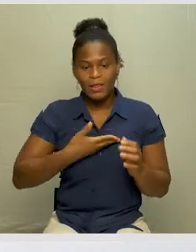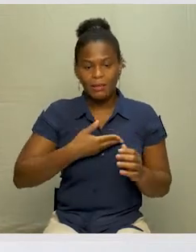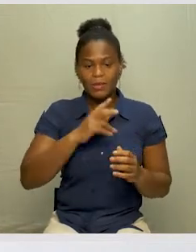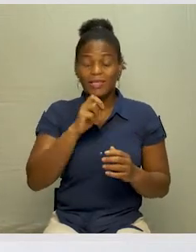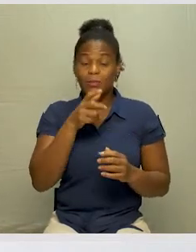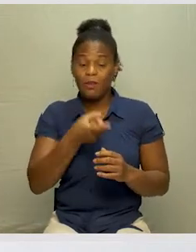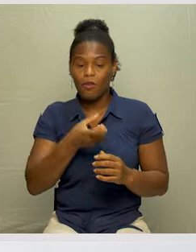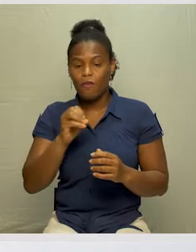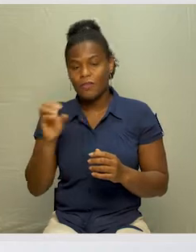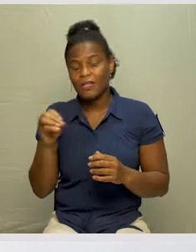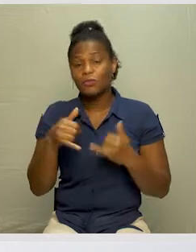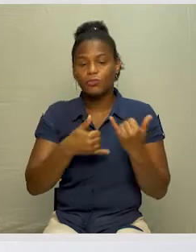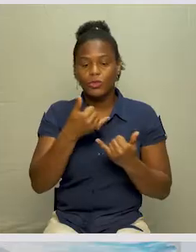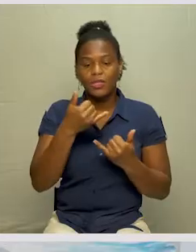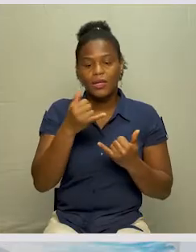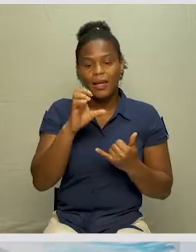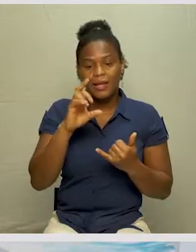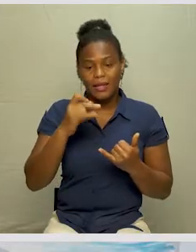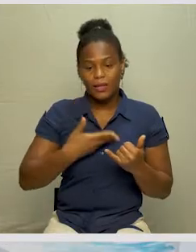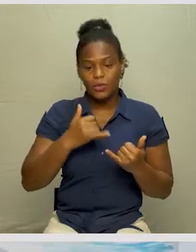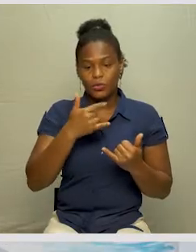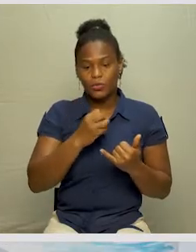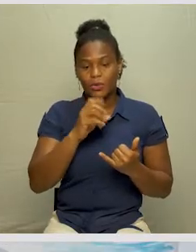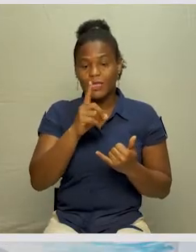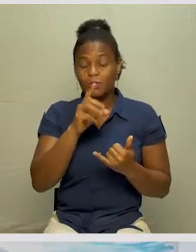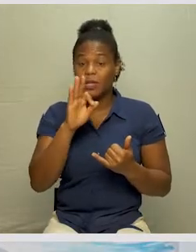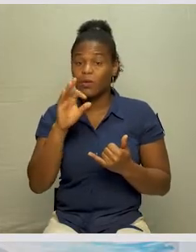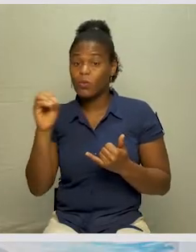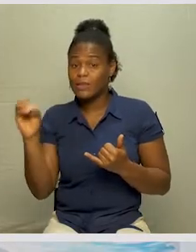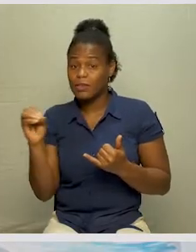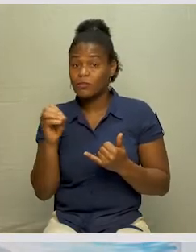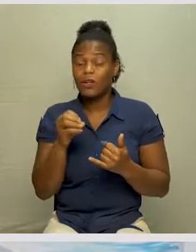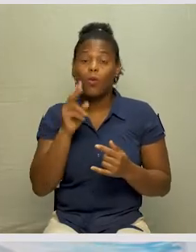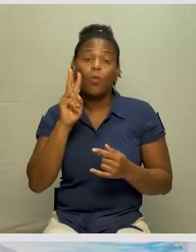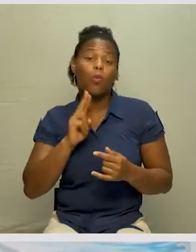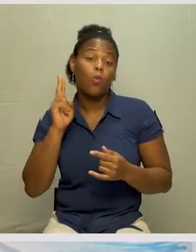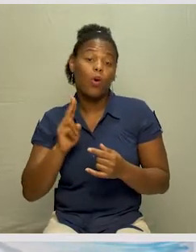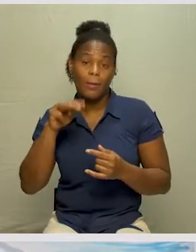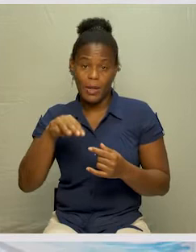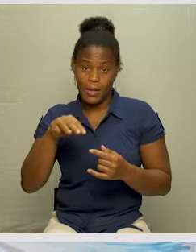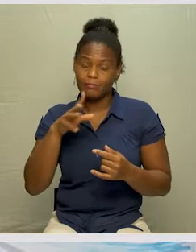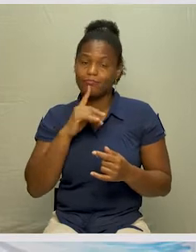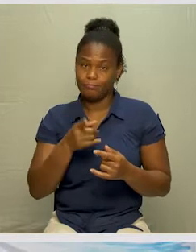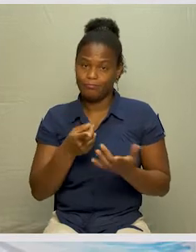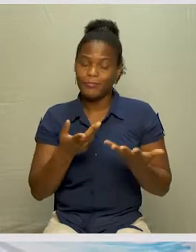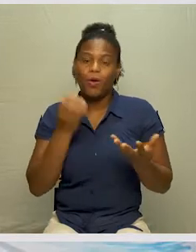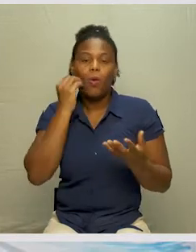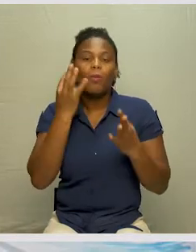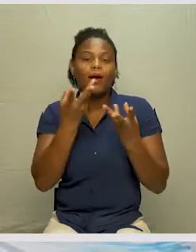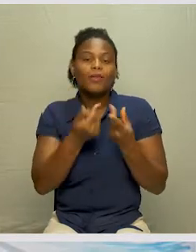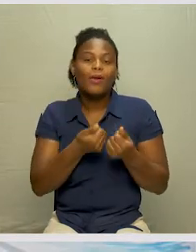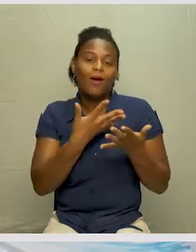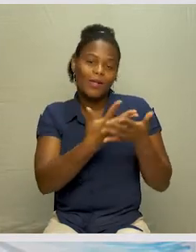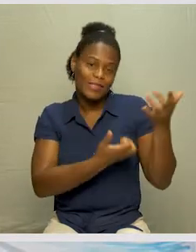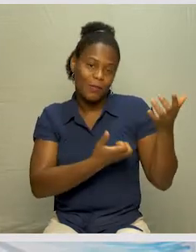crédito, 6.400. Esses valores em milhões de unidades monetárias. Como então que nós vamos calcular